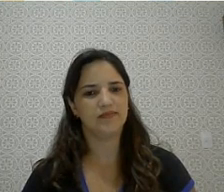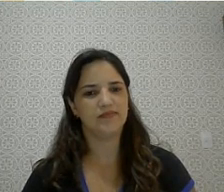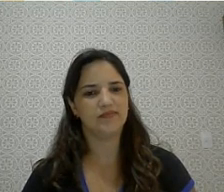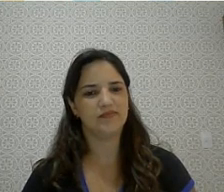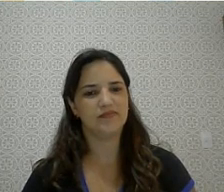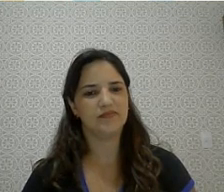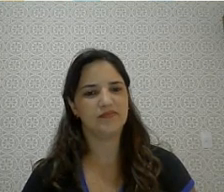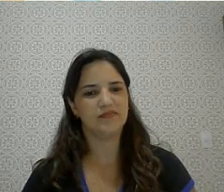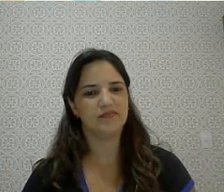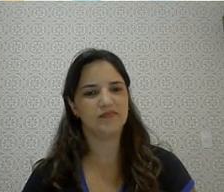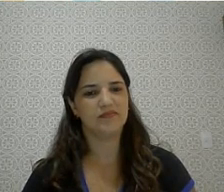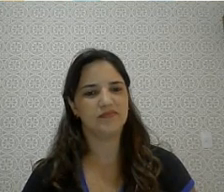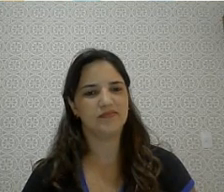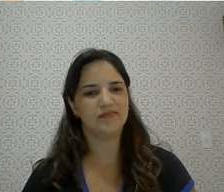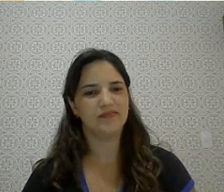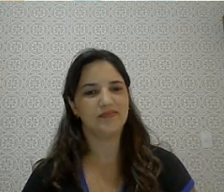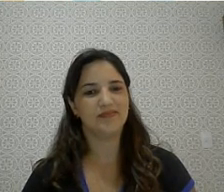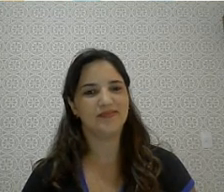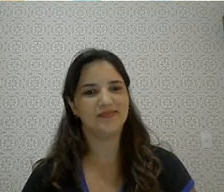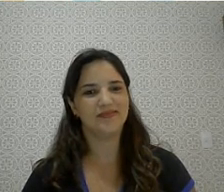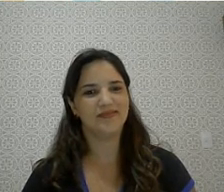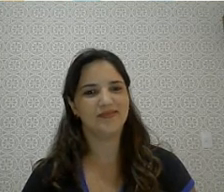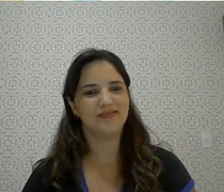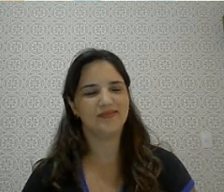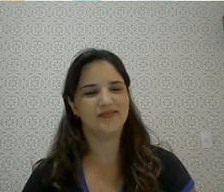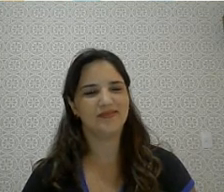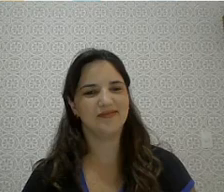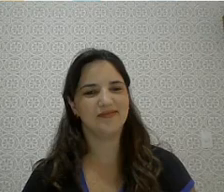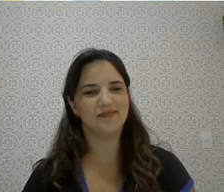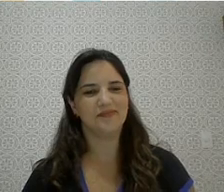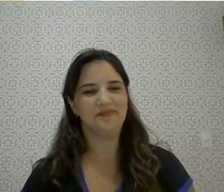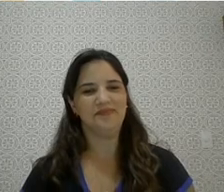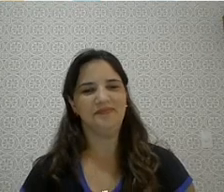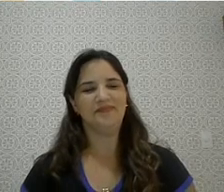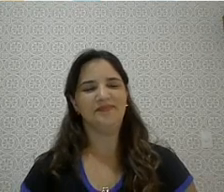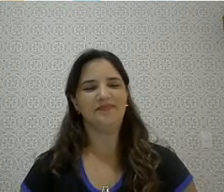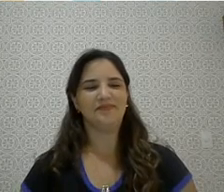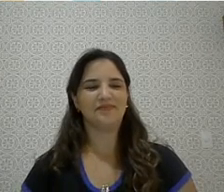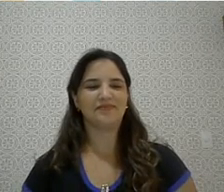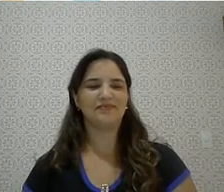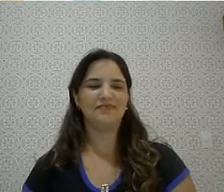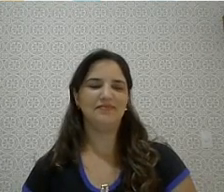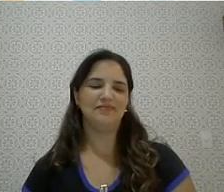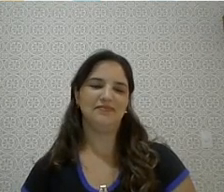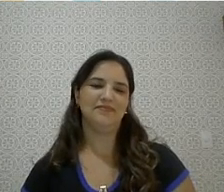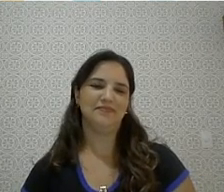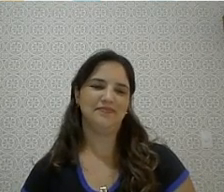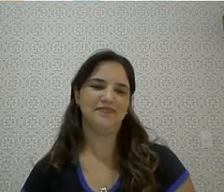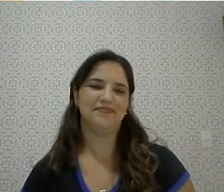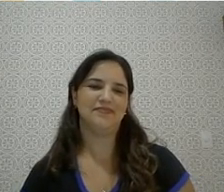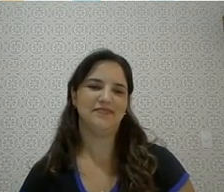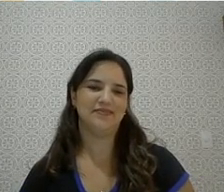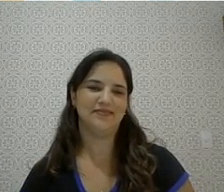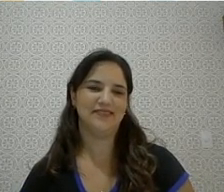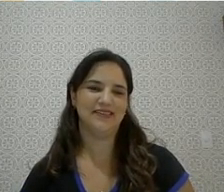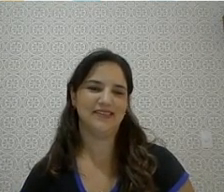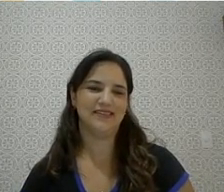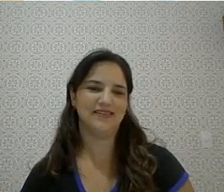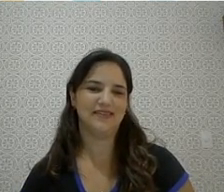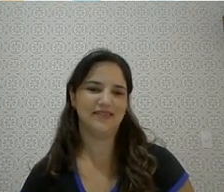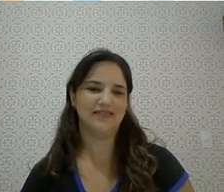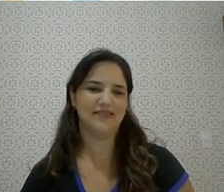E tudo ficou quieto. E a velha, que estava atrás de uma moita, estava morrendo de